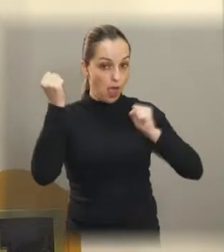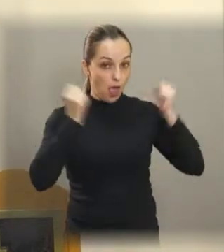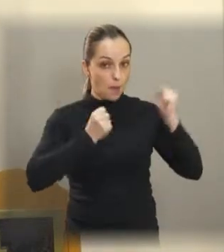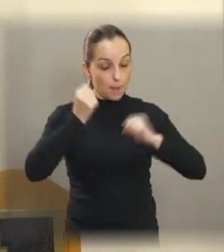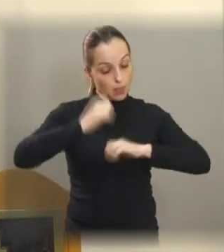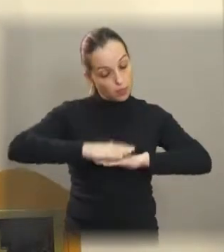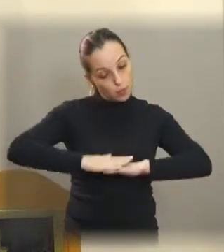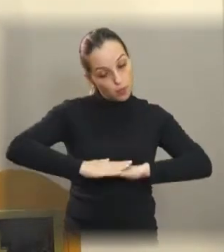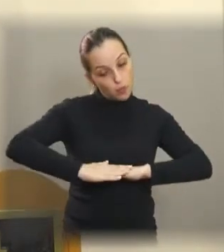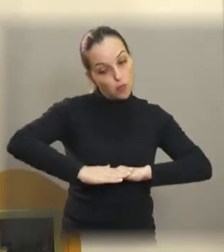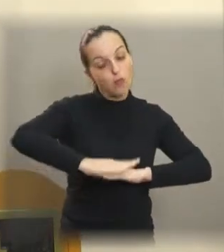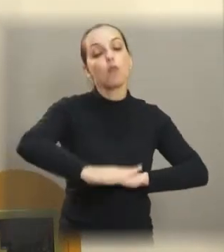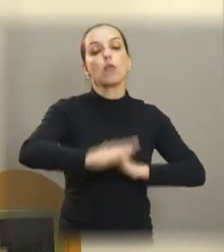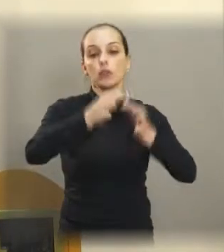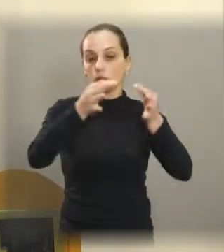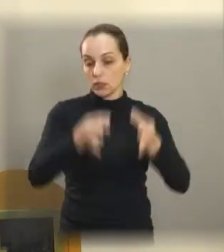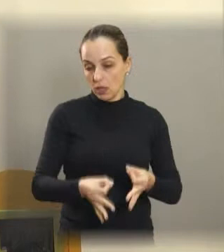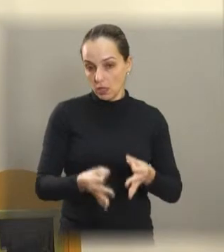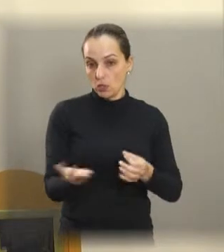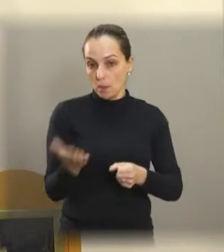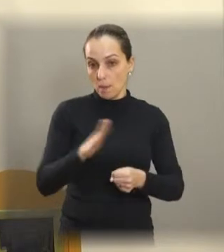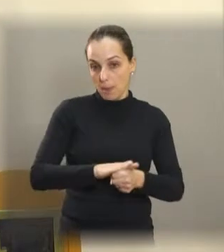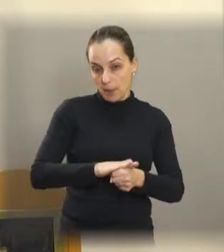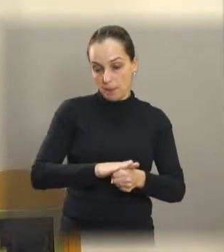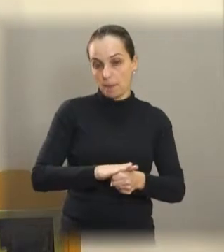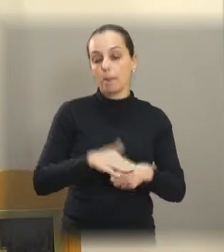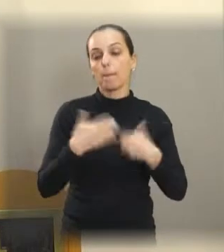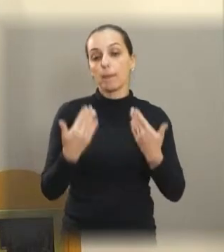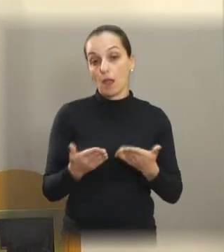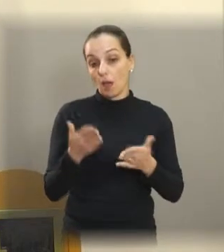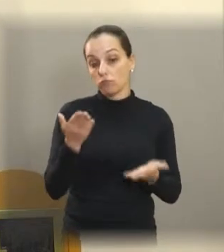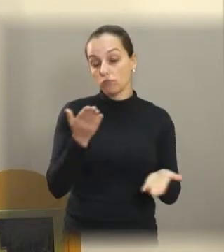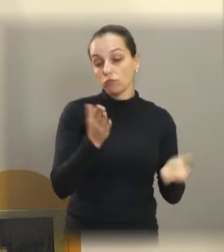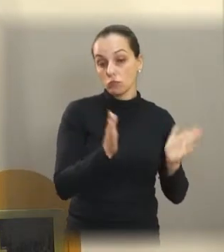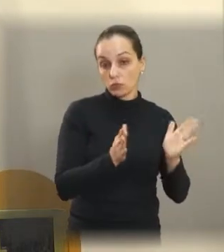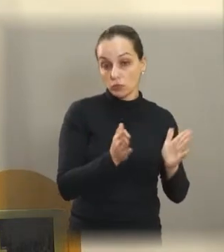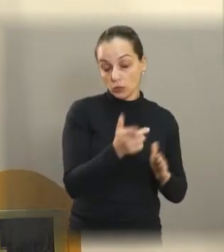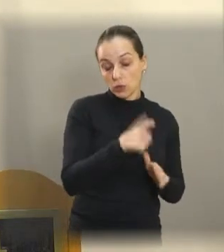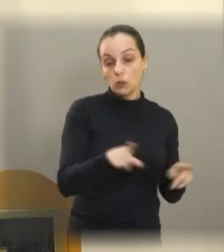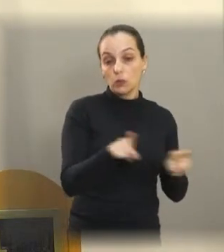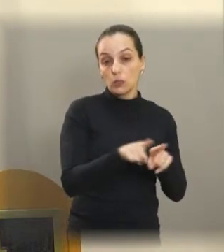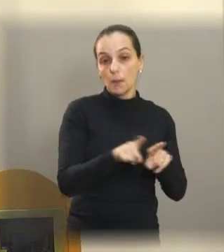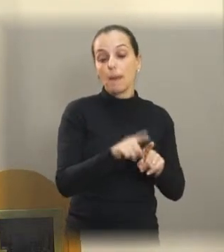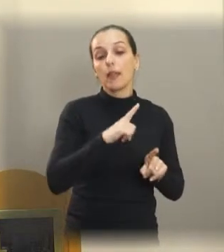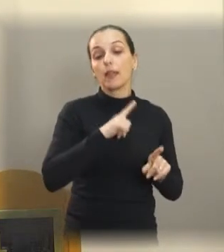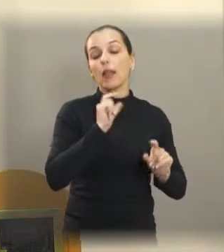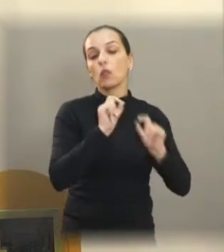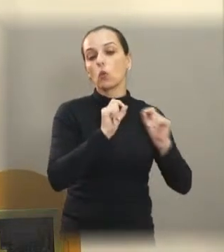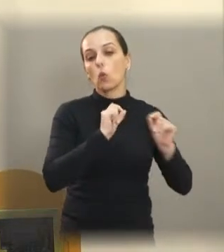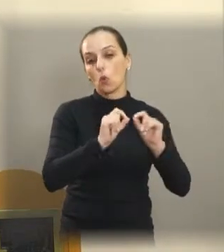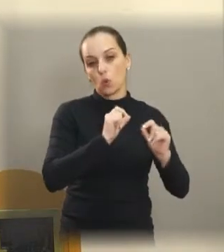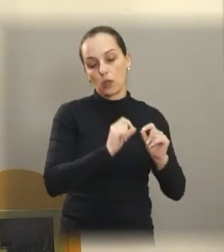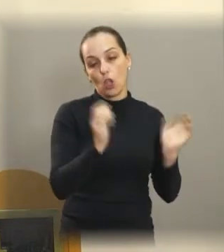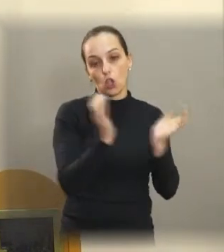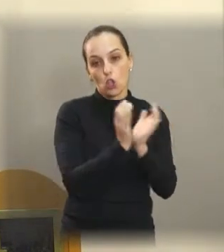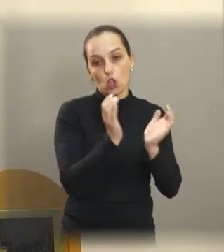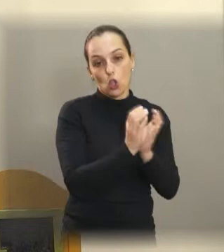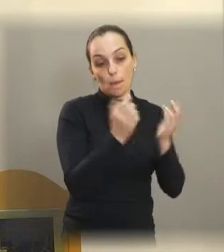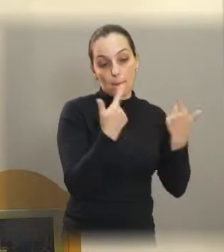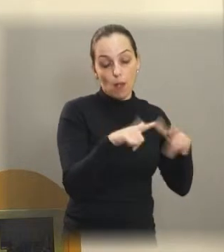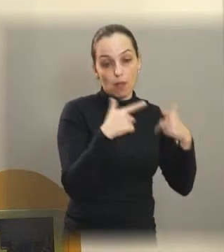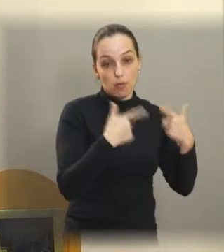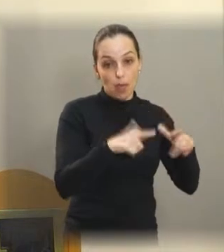desses serviços de tapa-buraco. Paralelamente a isso, também tem equipes atuando